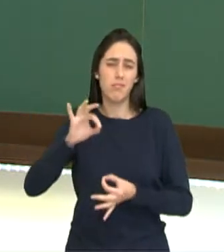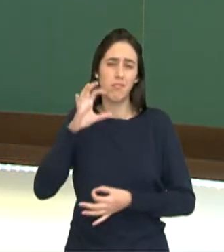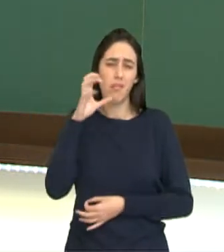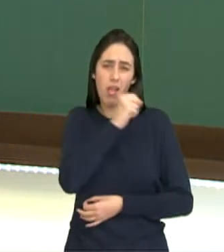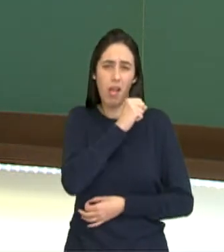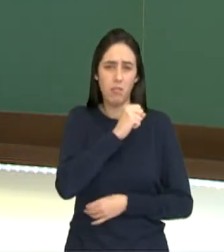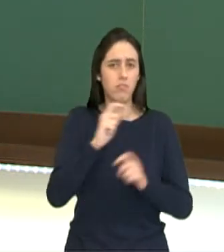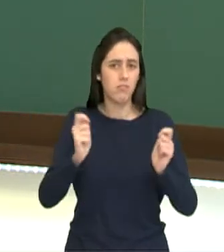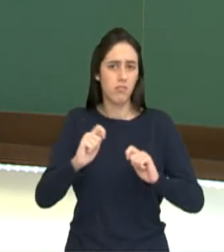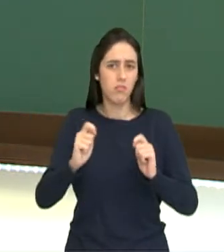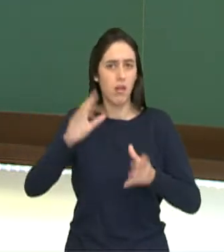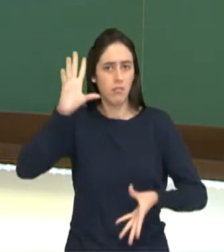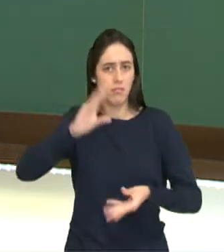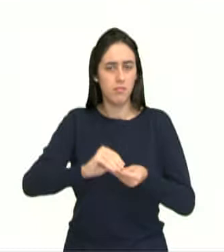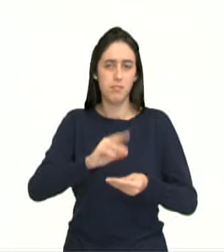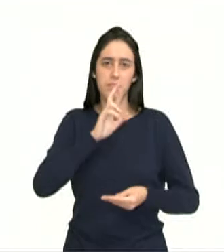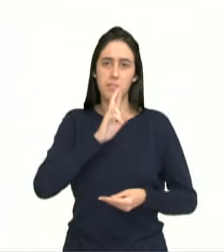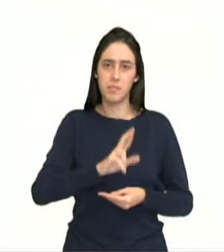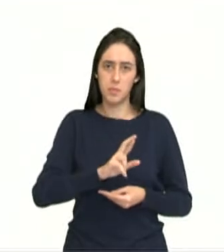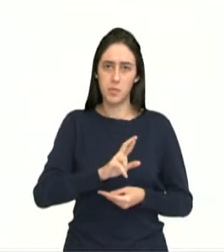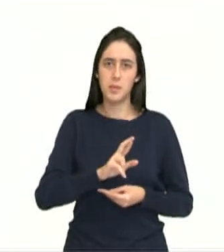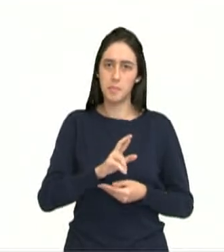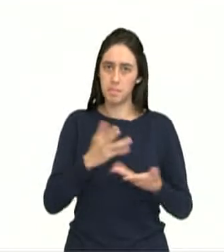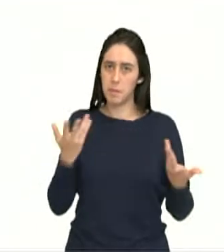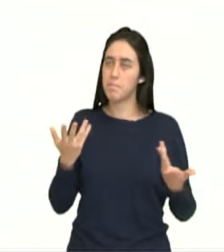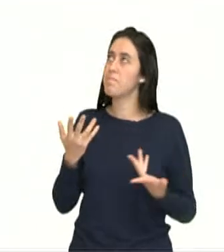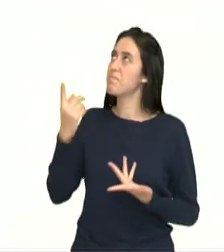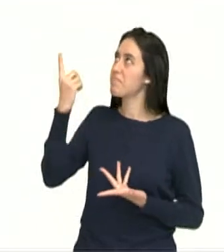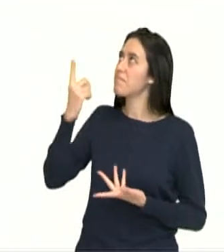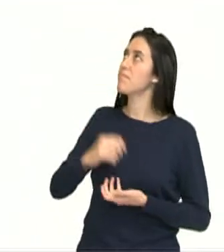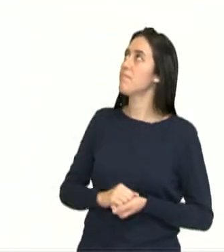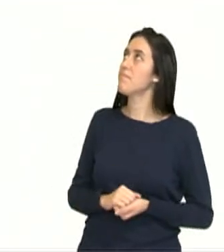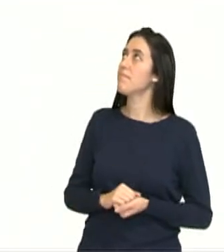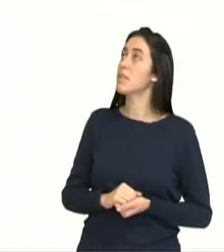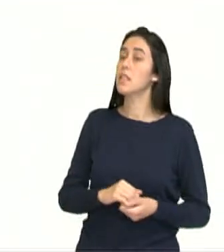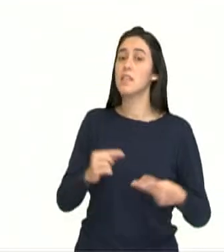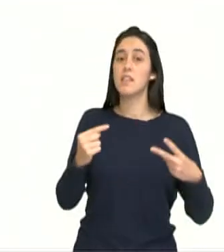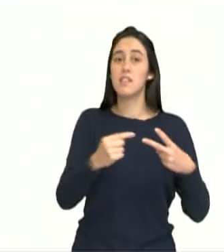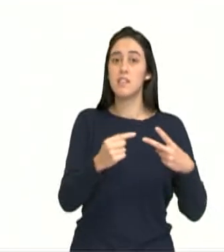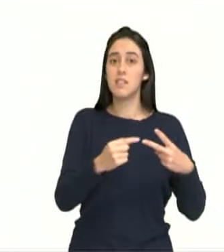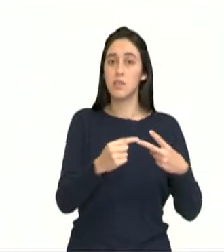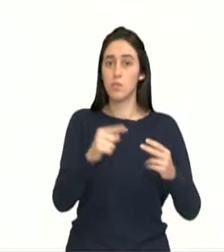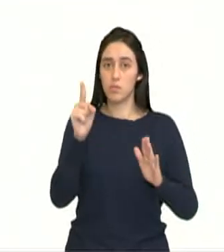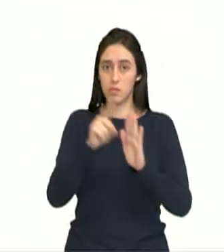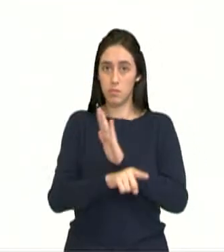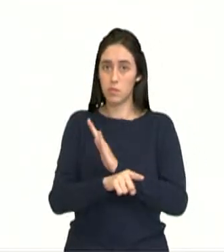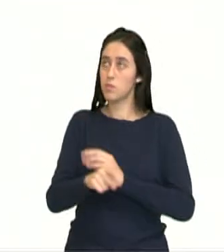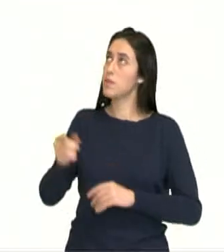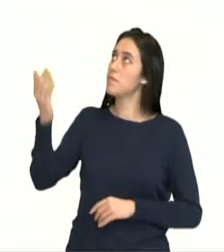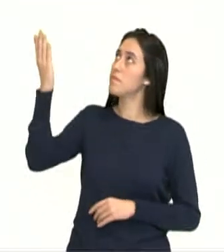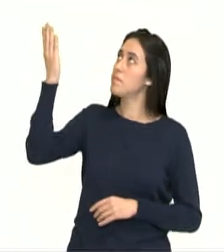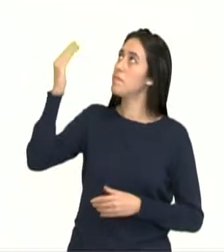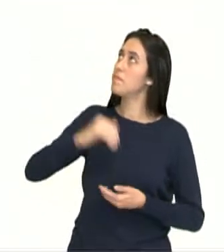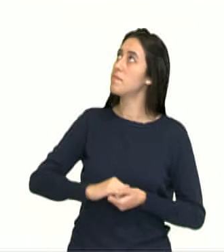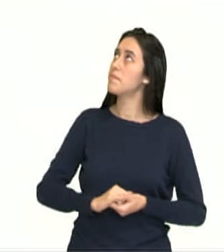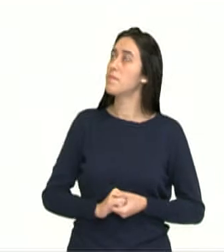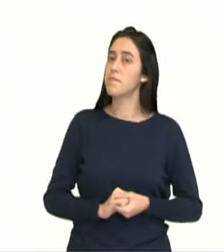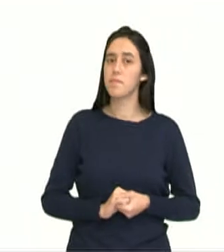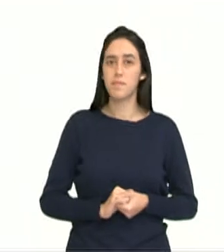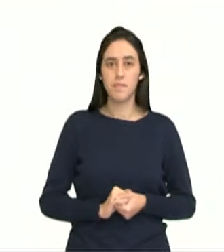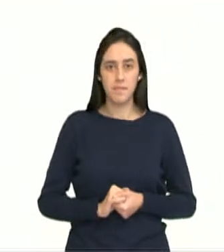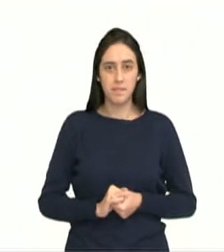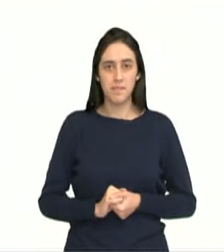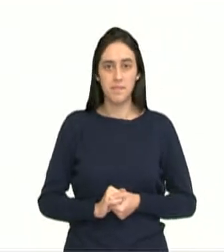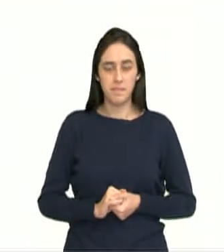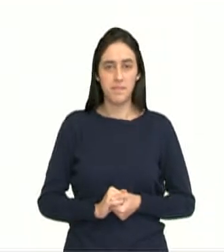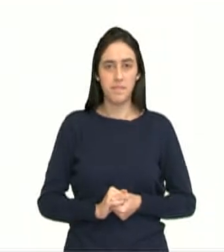inglesa, para que você pudesse responder essa questão. E na segunda questão aqui, do you prefer colorful or black